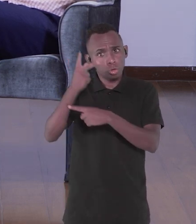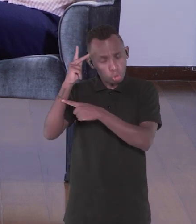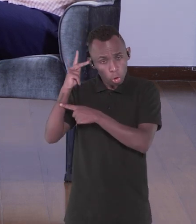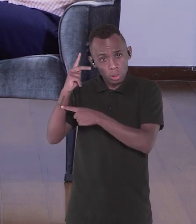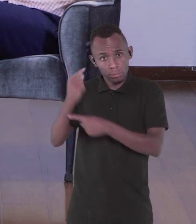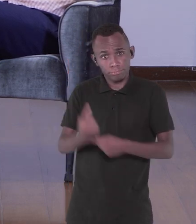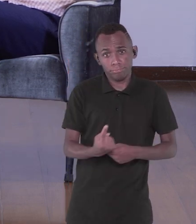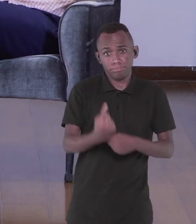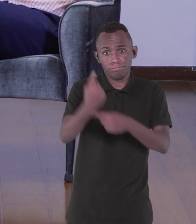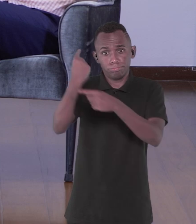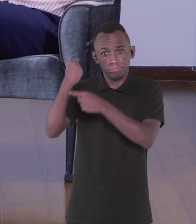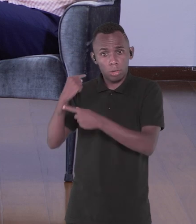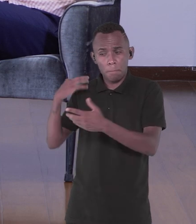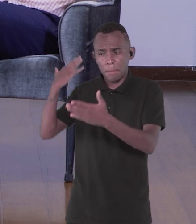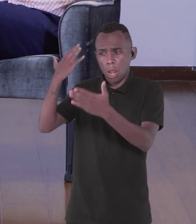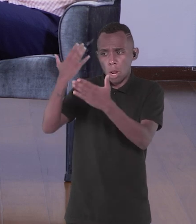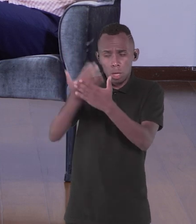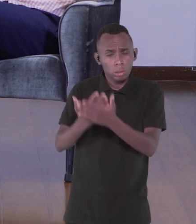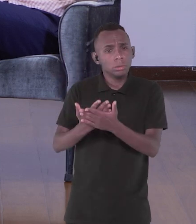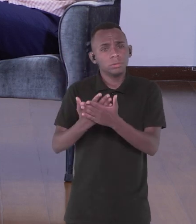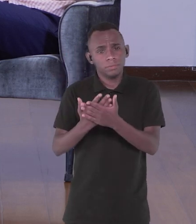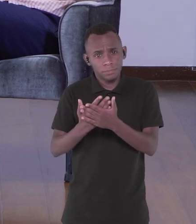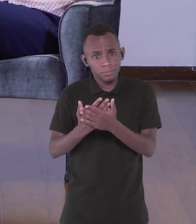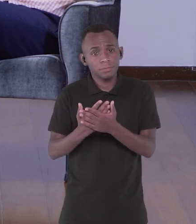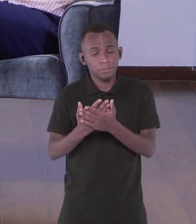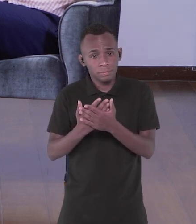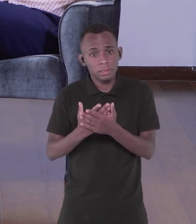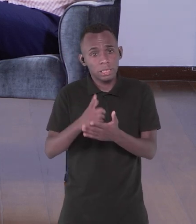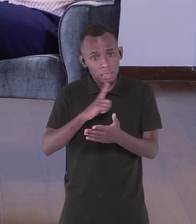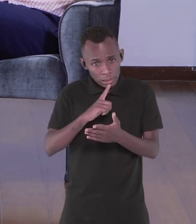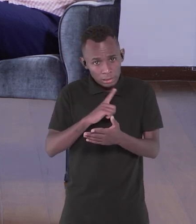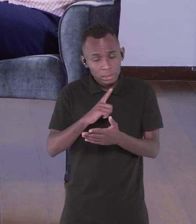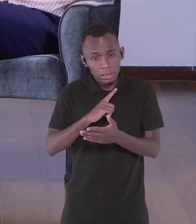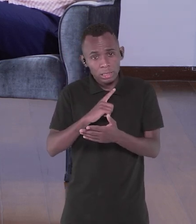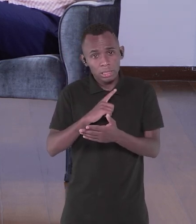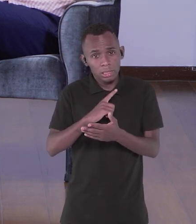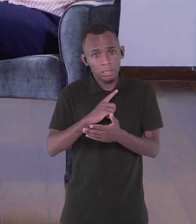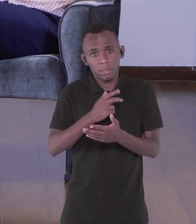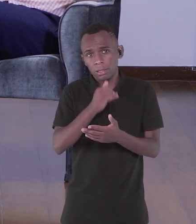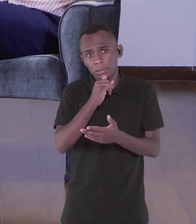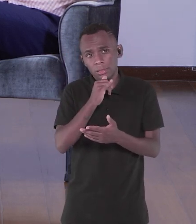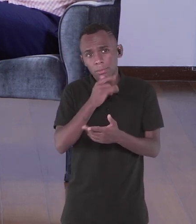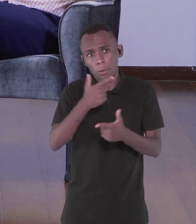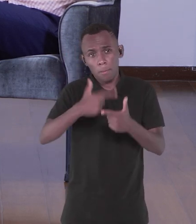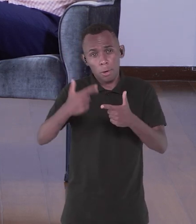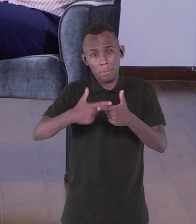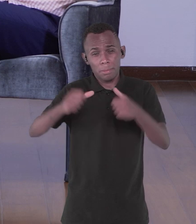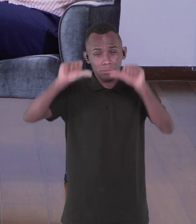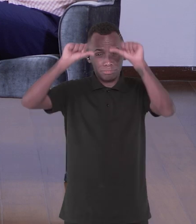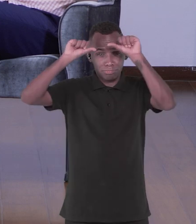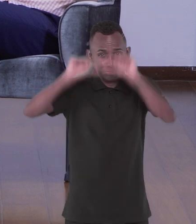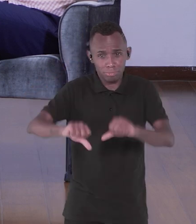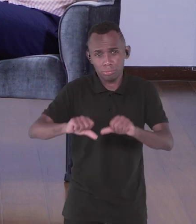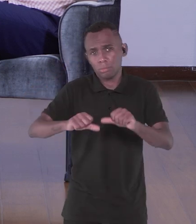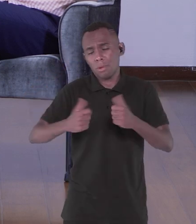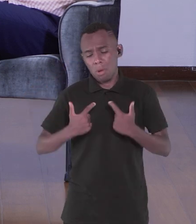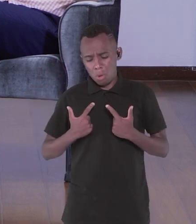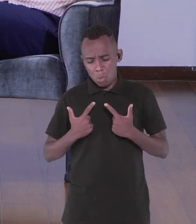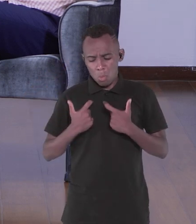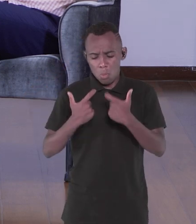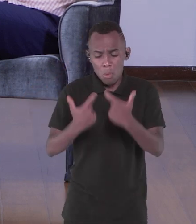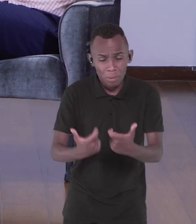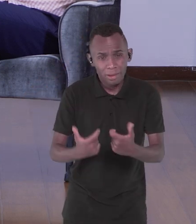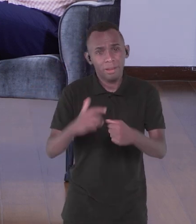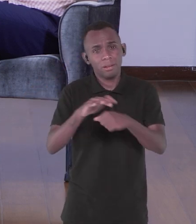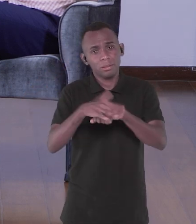isso, que em vários momentos da história, depois de um grande desastre, de uma grande guerra, de uma grande